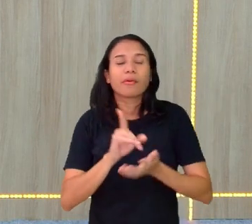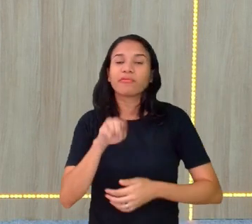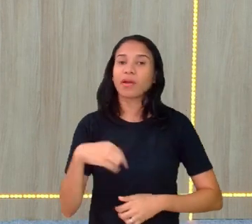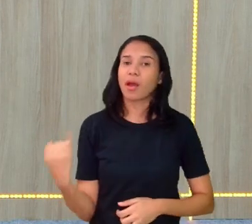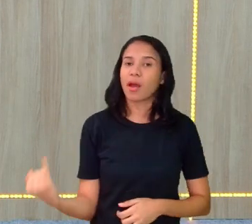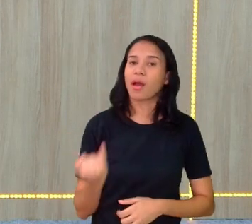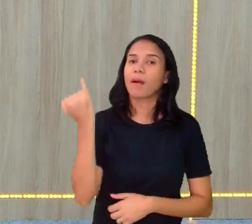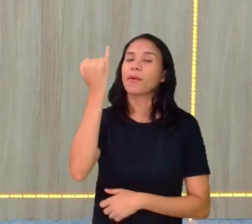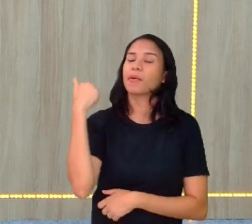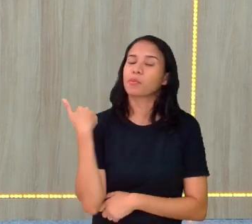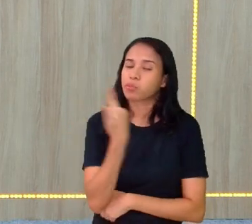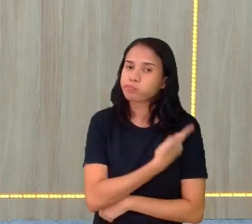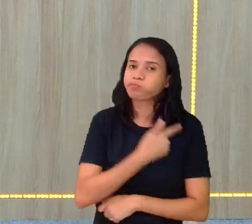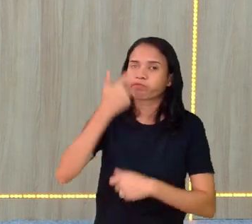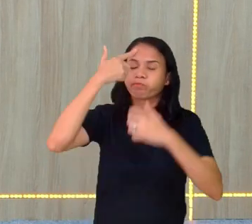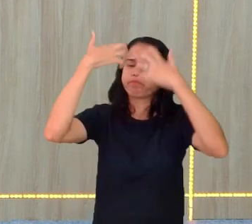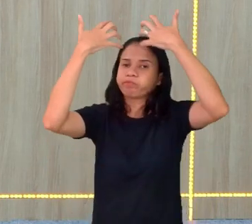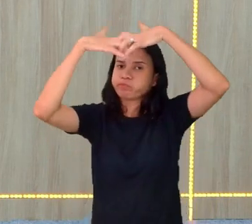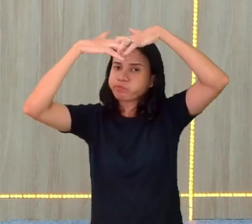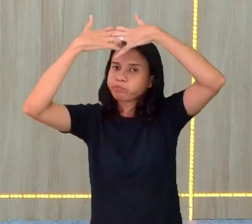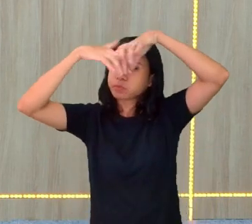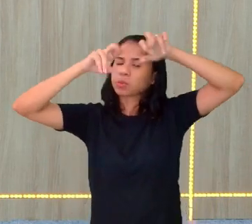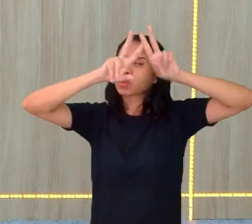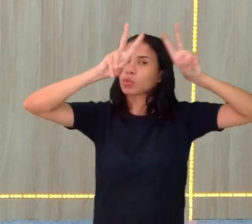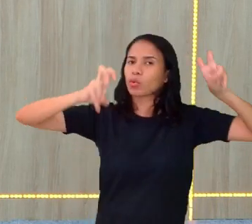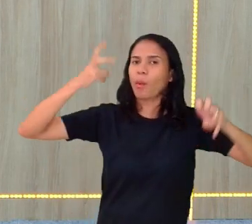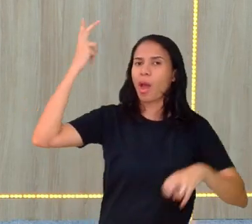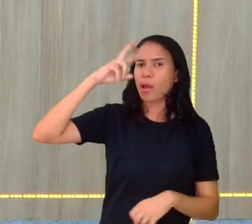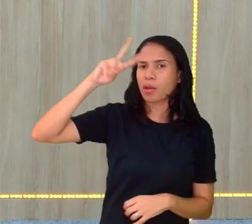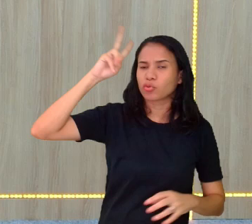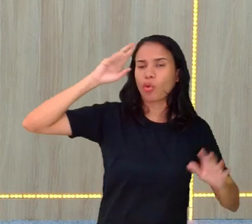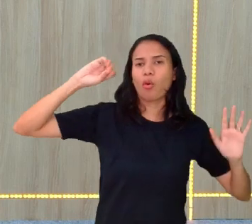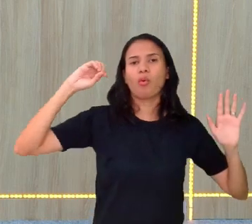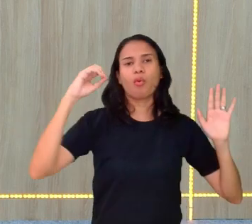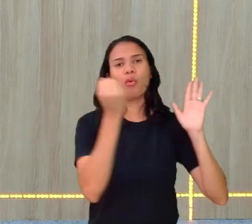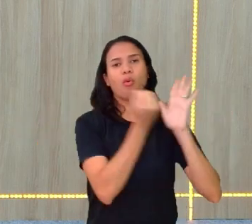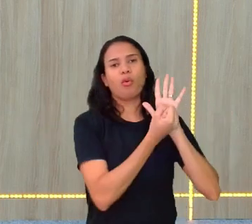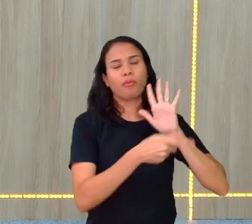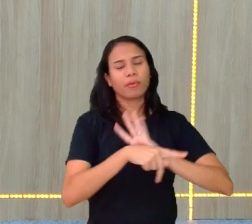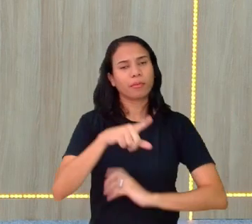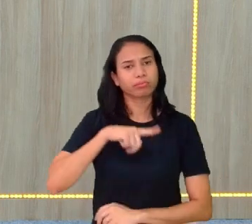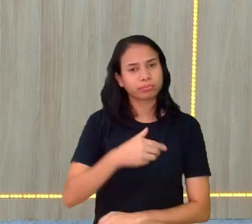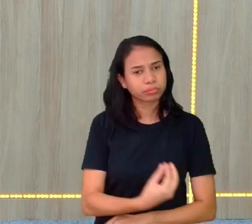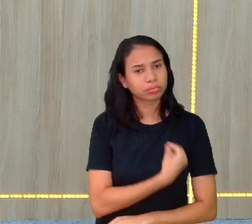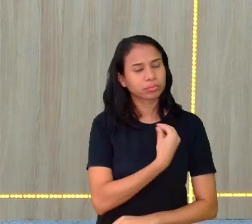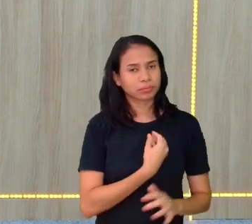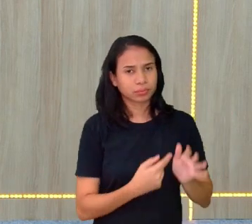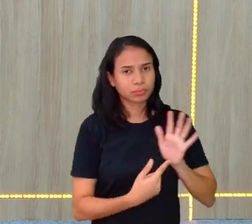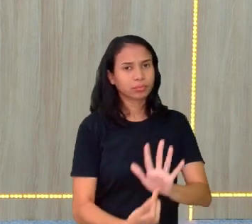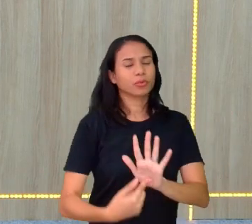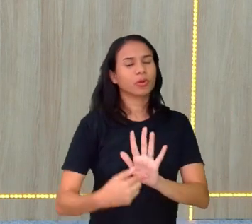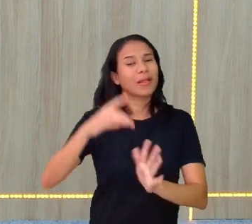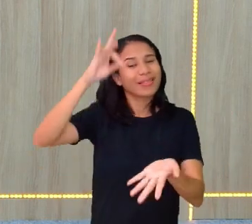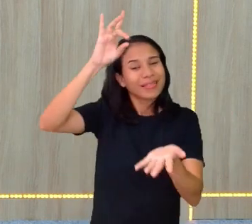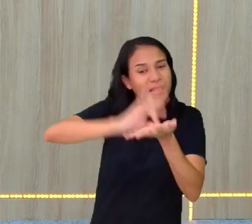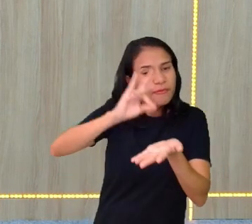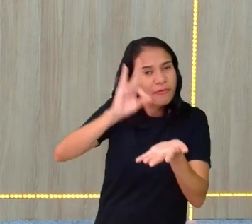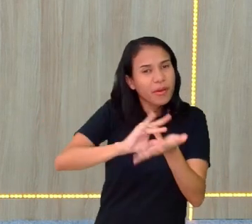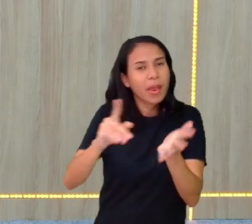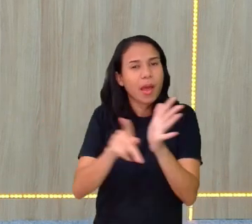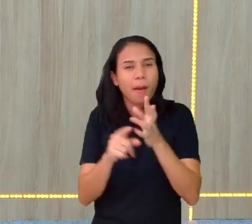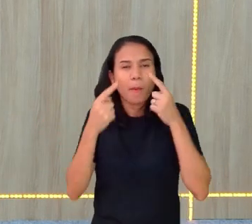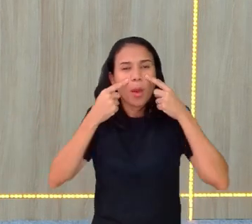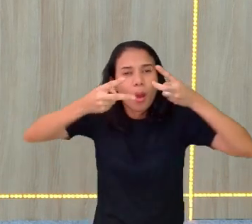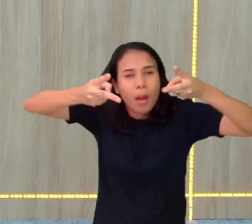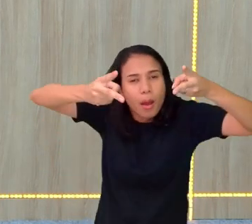importante a gente refletir sobre aquela história oficial ali que nos colocam, né? A gente ir de fato nas